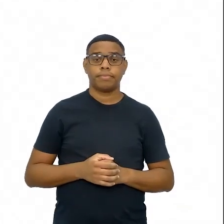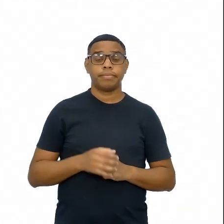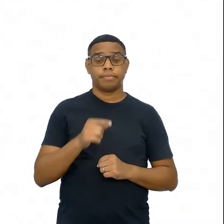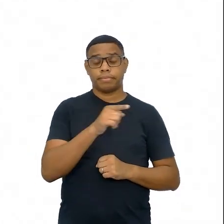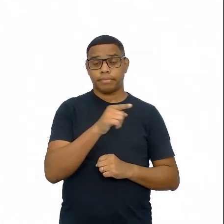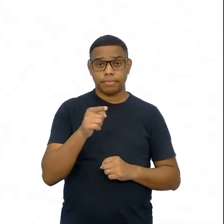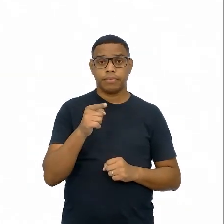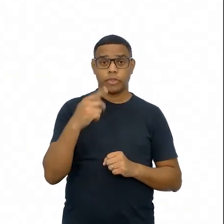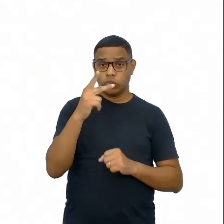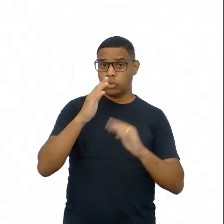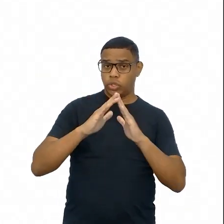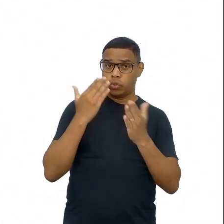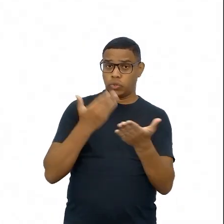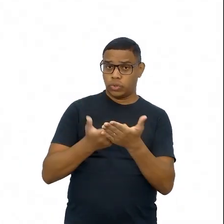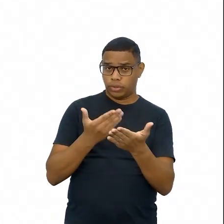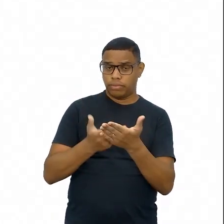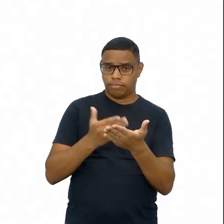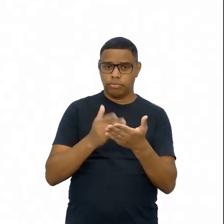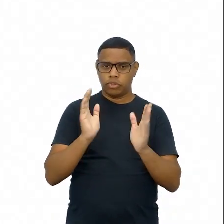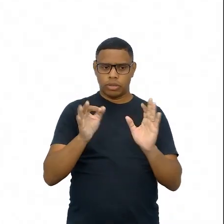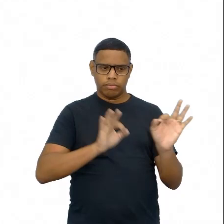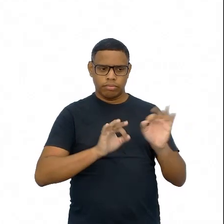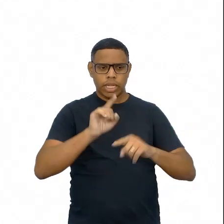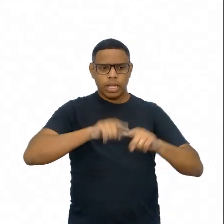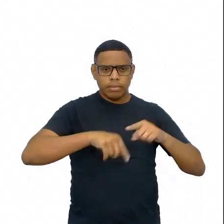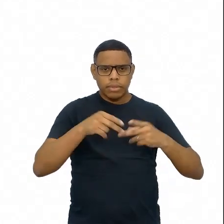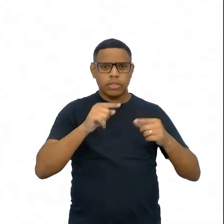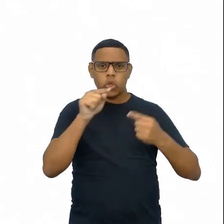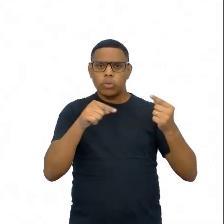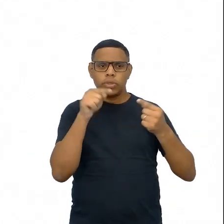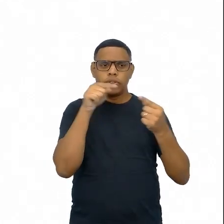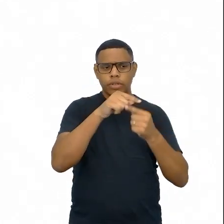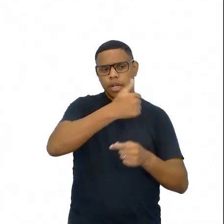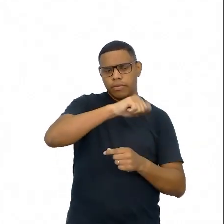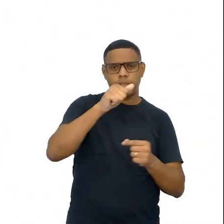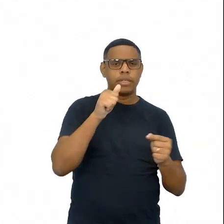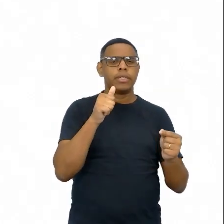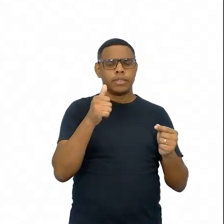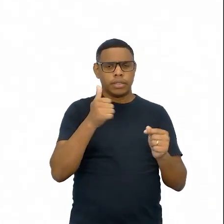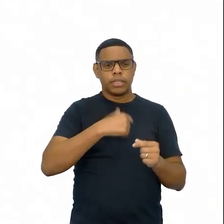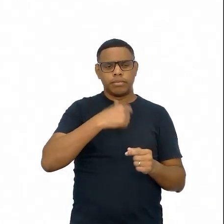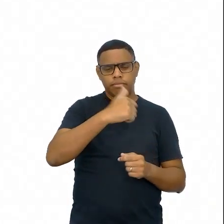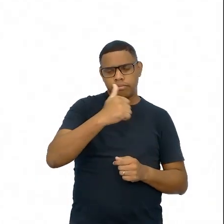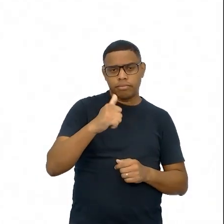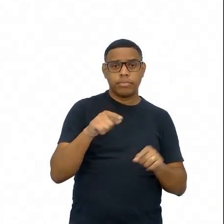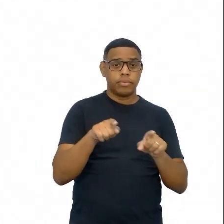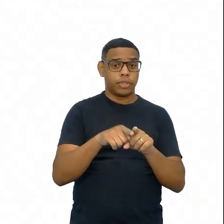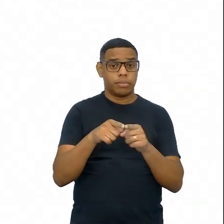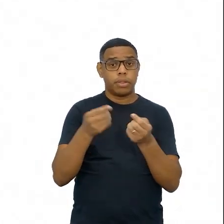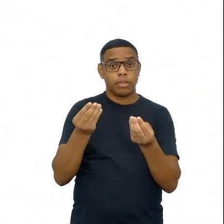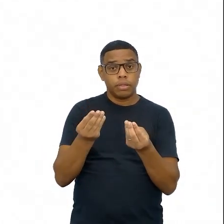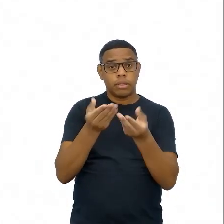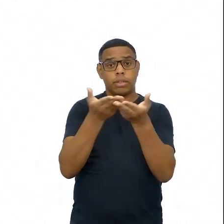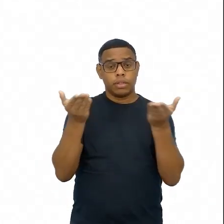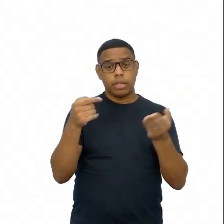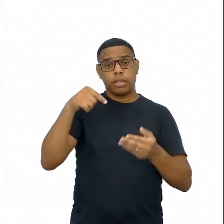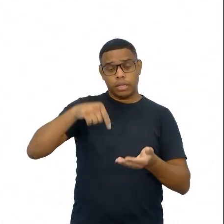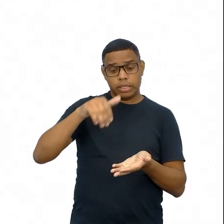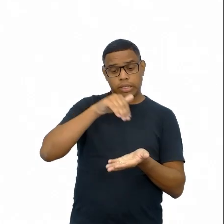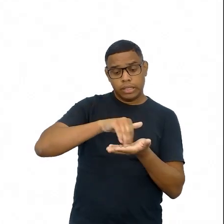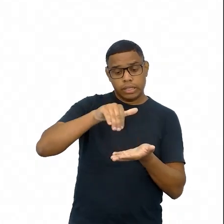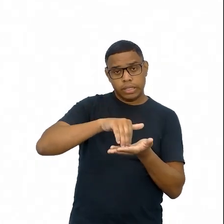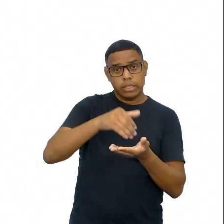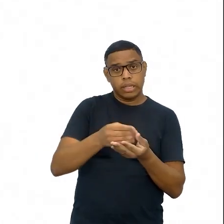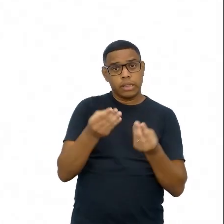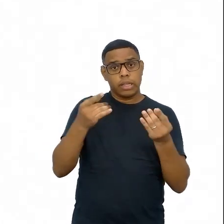você e sua escola, né, organizaram para essa finalidade, os instrumentos que foram oferecidos pela nossa